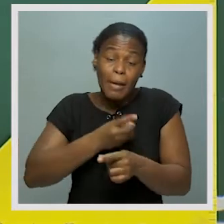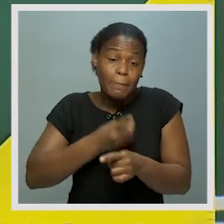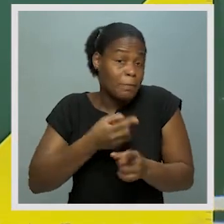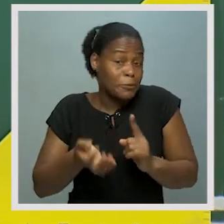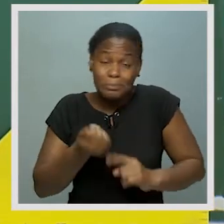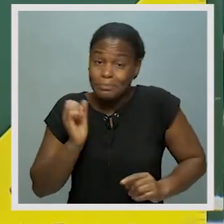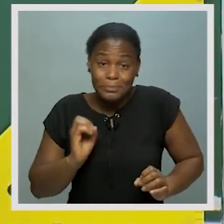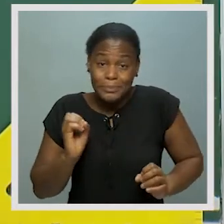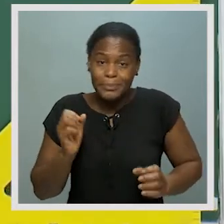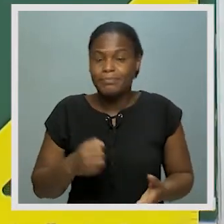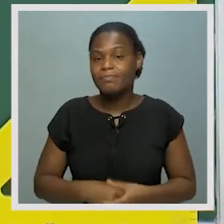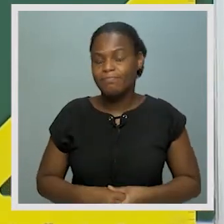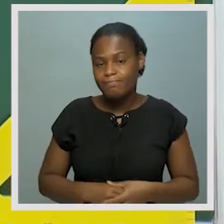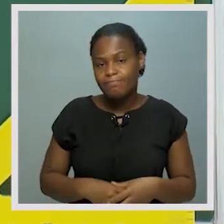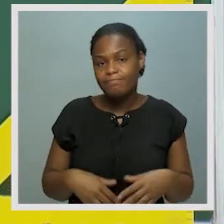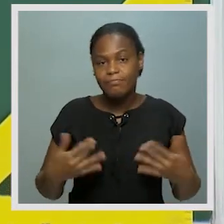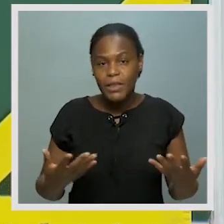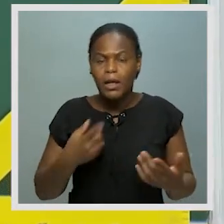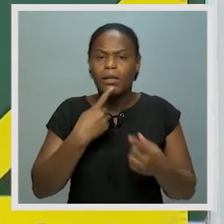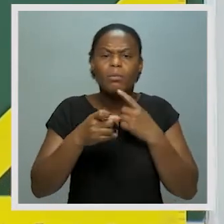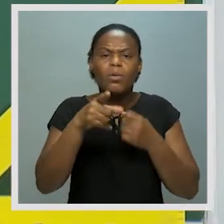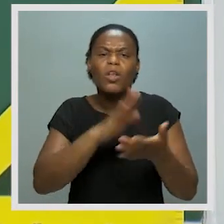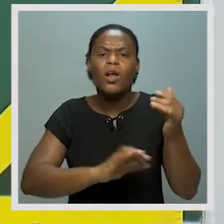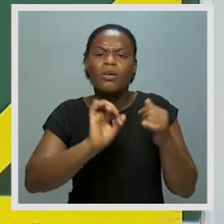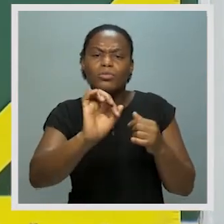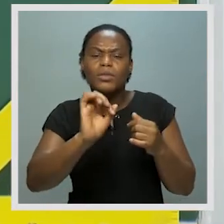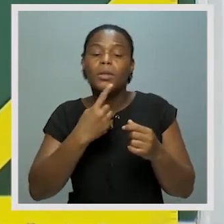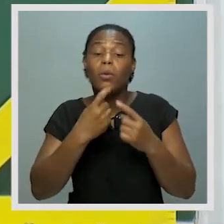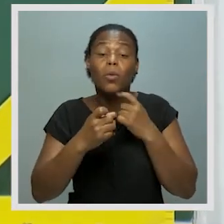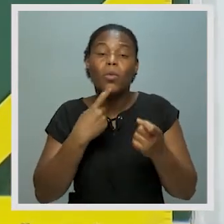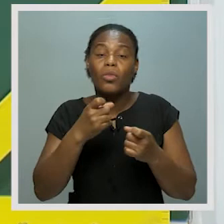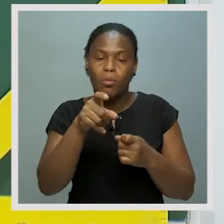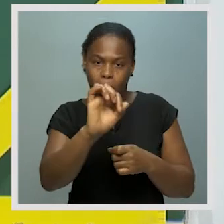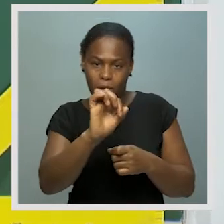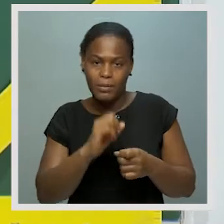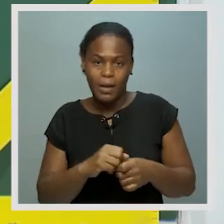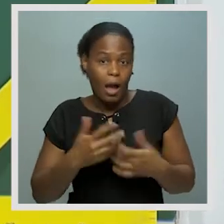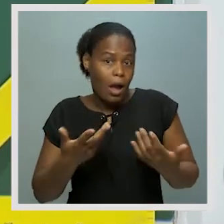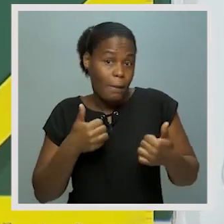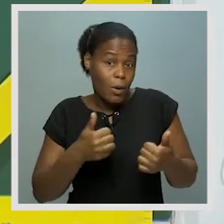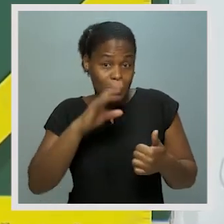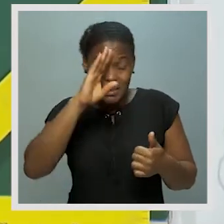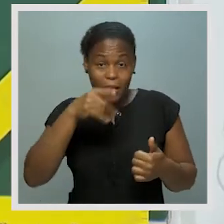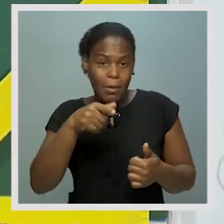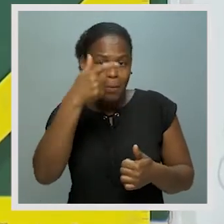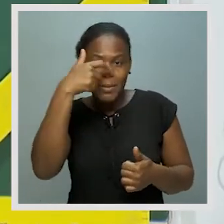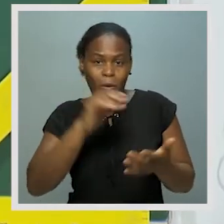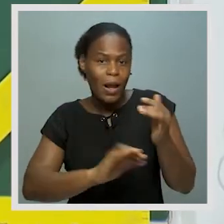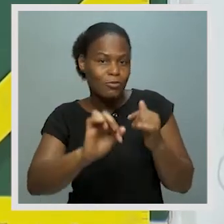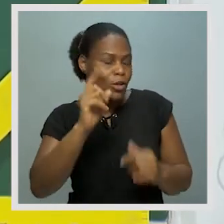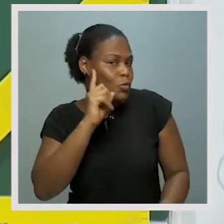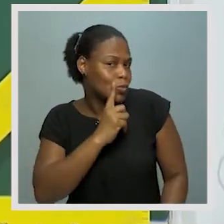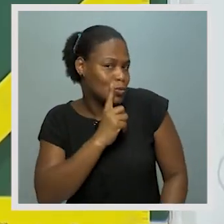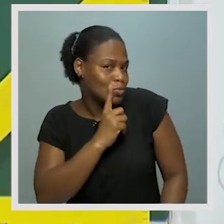mesmo, não conseguiu. E então ele perguntou ao colega do outro lado. É bom saber que este colega não é